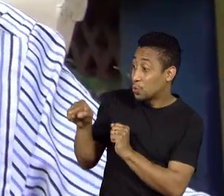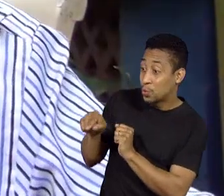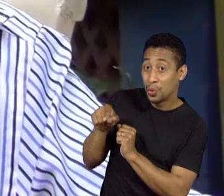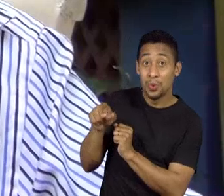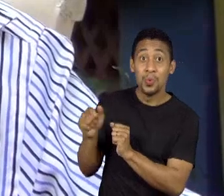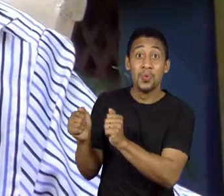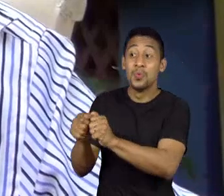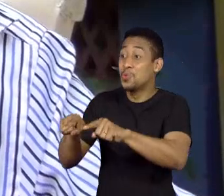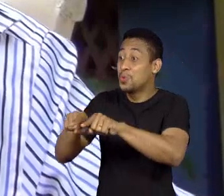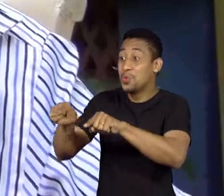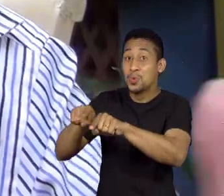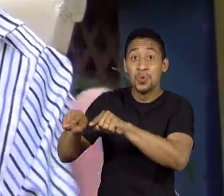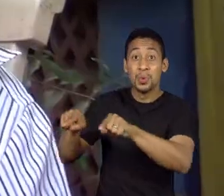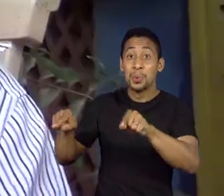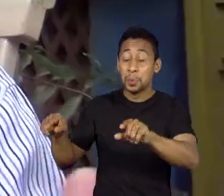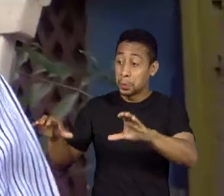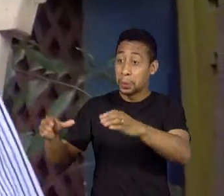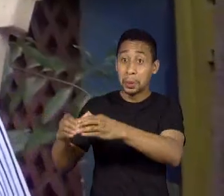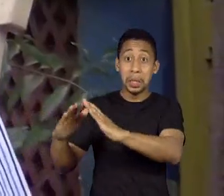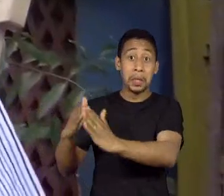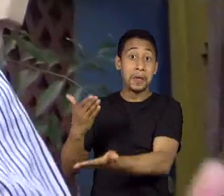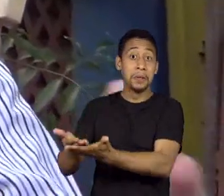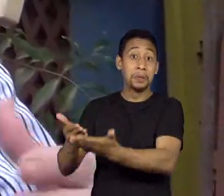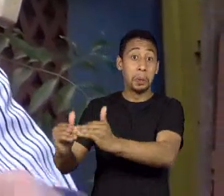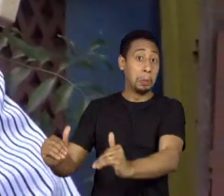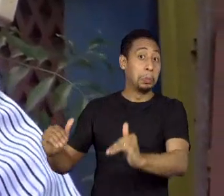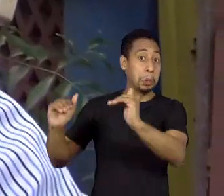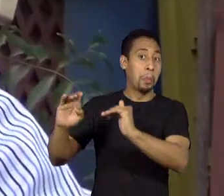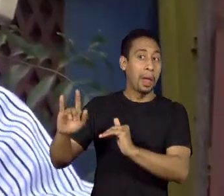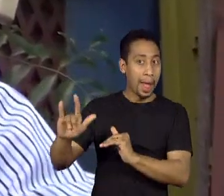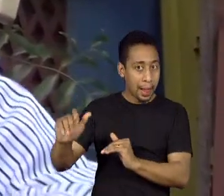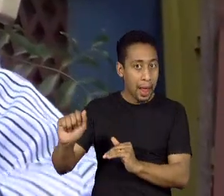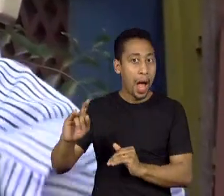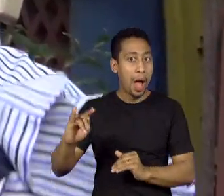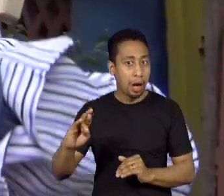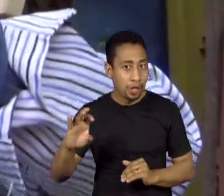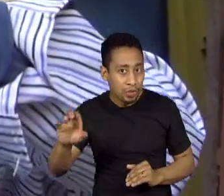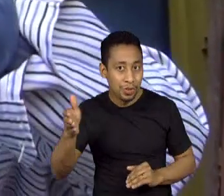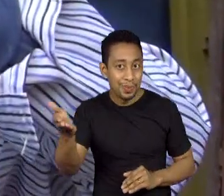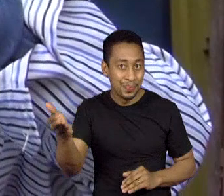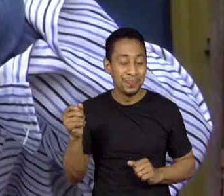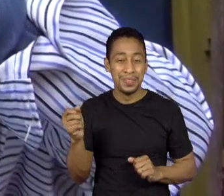pessoal da Escola de Belas Artes. E lá eu conheci uma